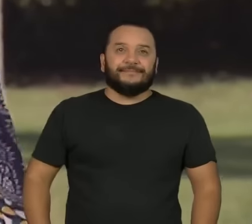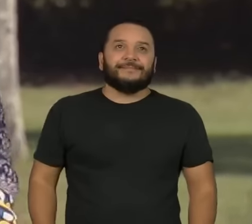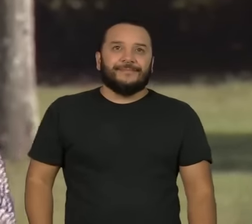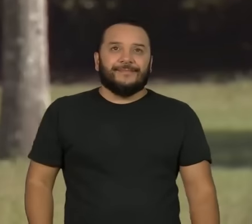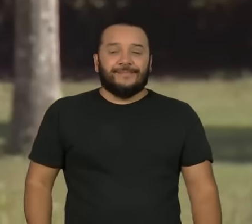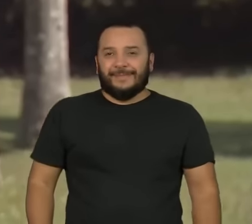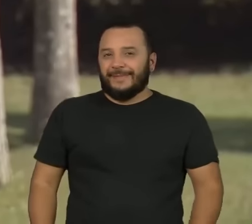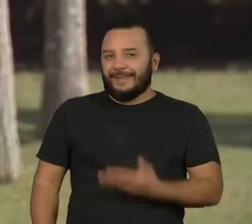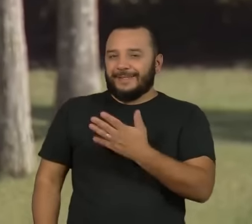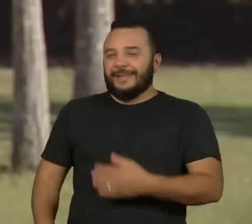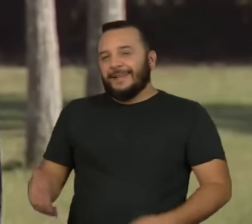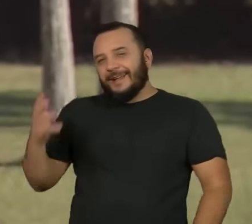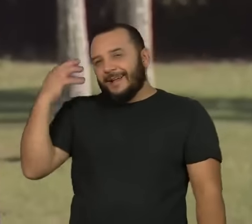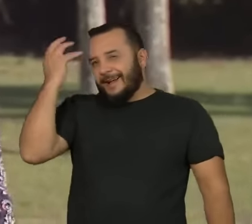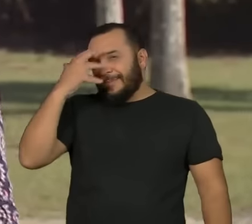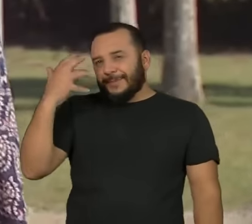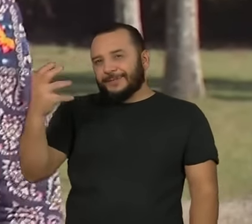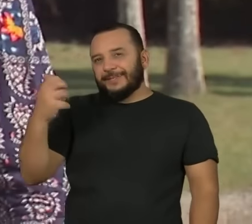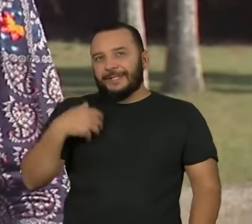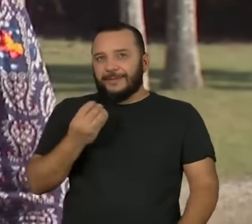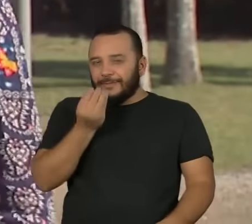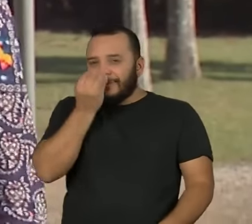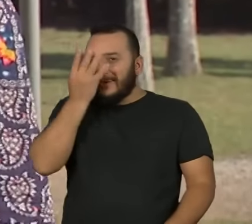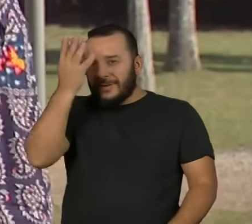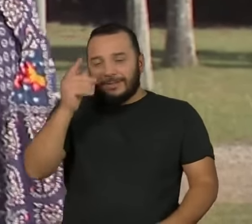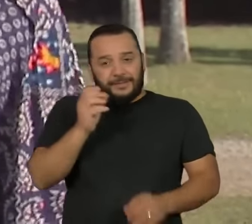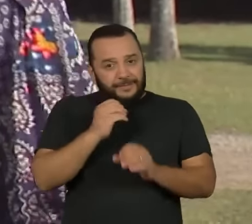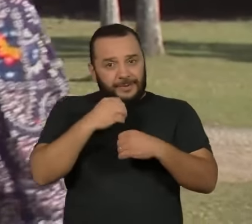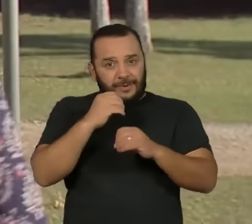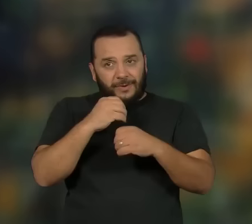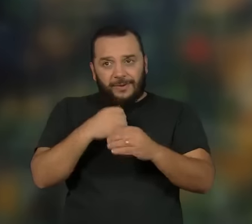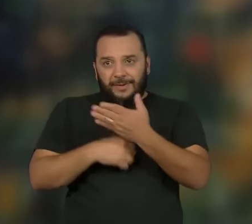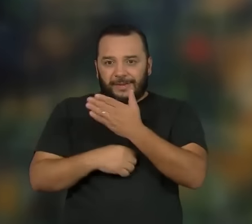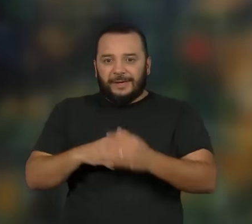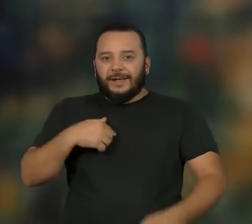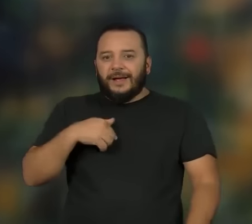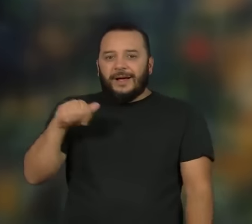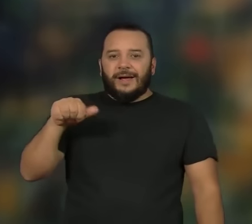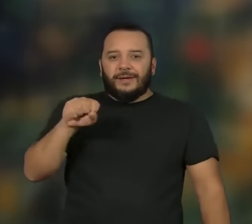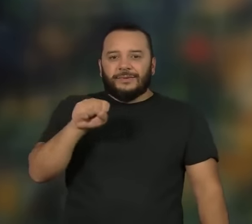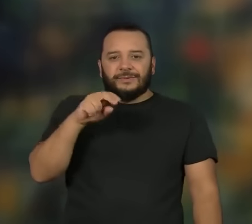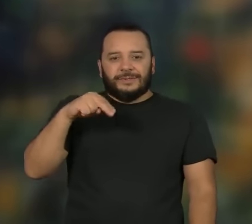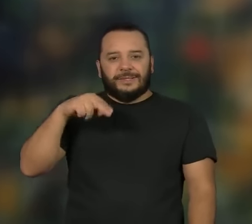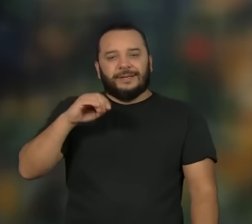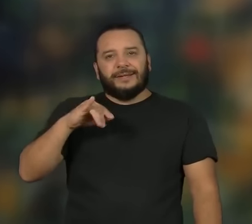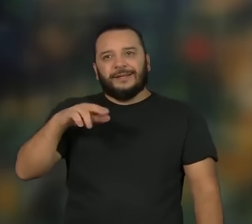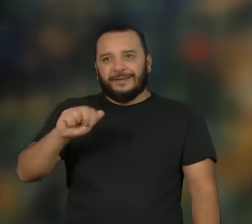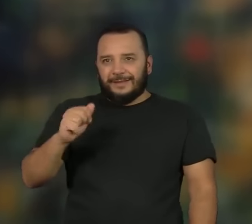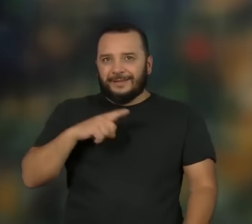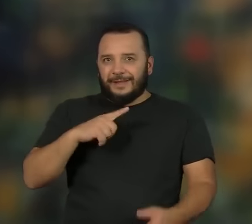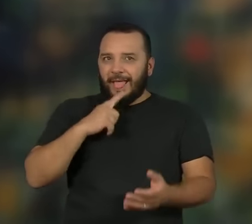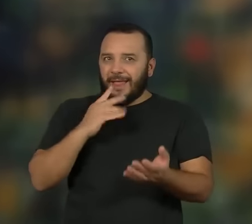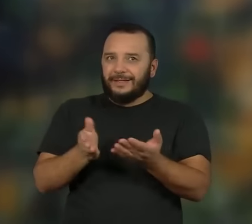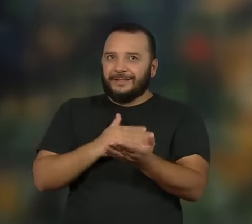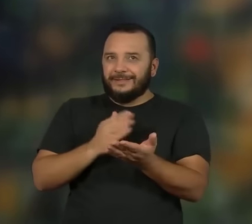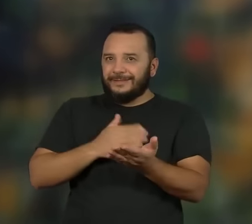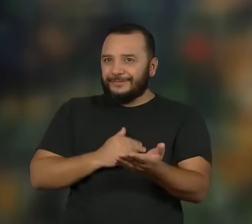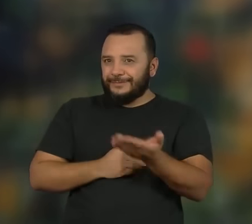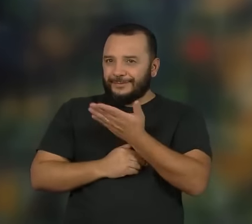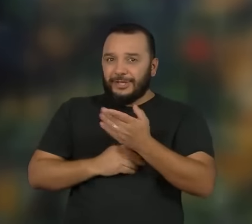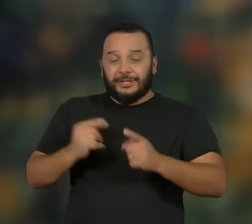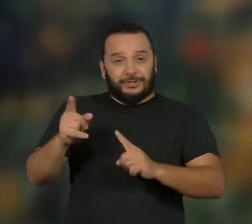Apaixonada por flores, a bióloga e paisagista Açucena Tupiaçu reuniu em um livro digital as imagens de